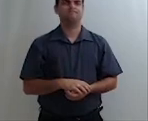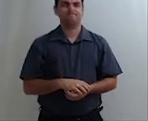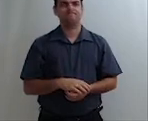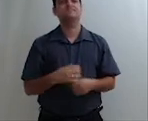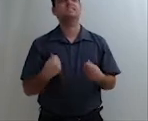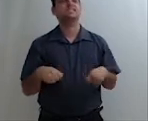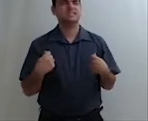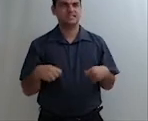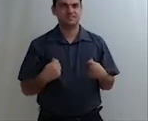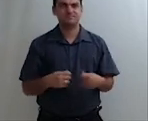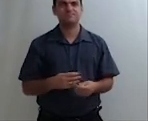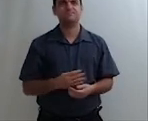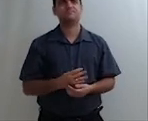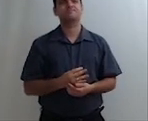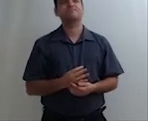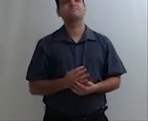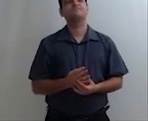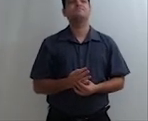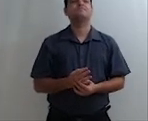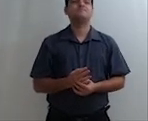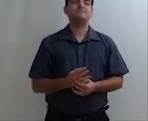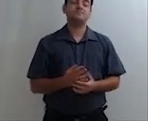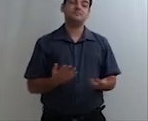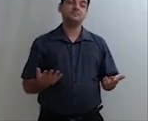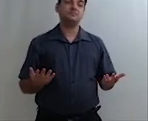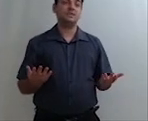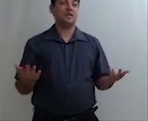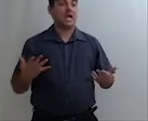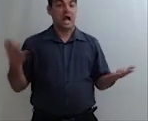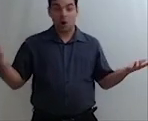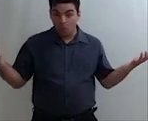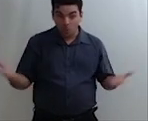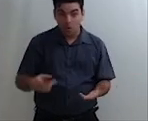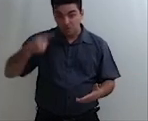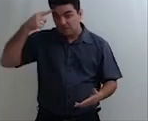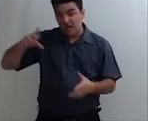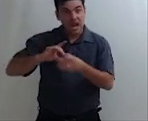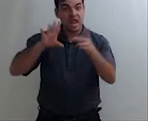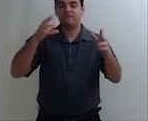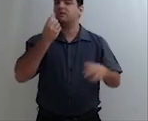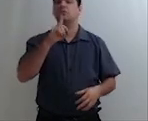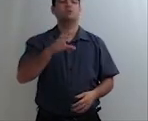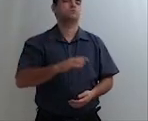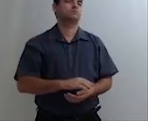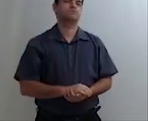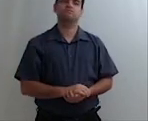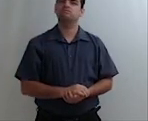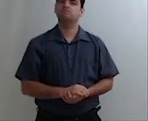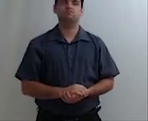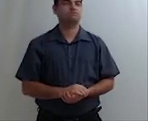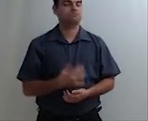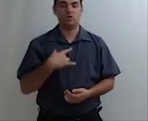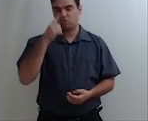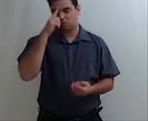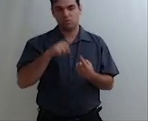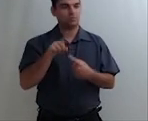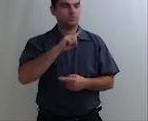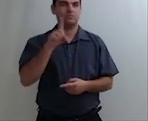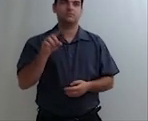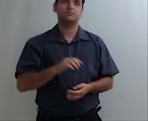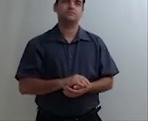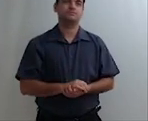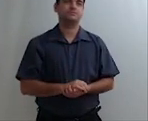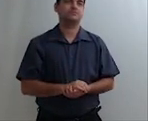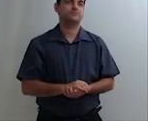permitir eh de logo a liberdade destes eh investigados e aqui no